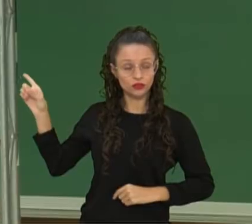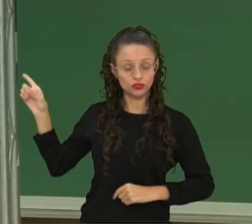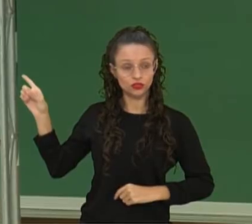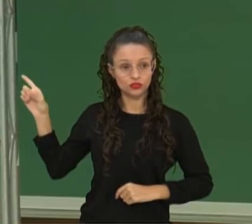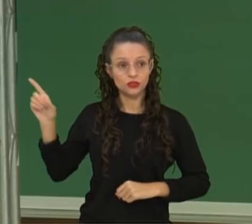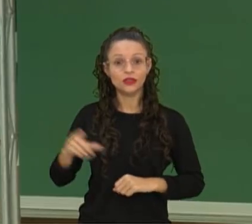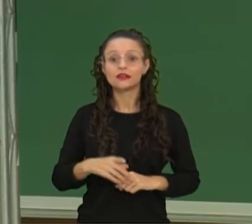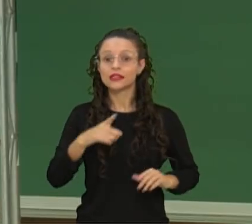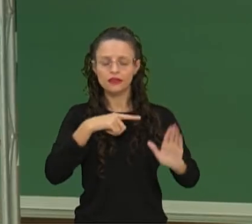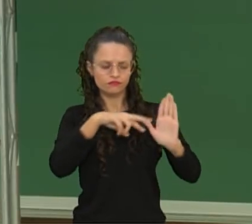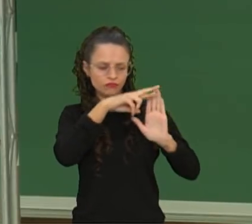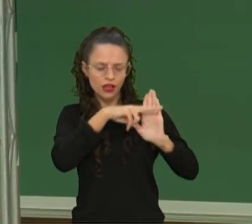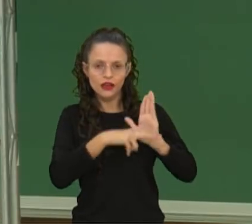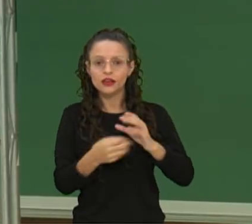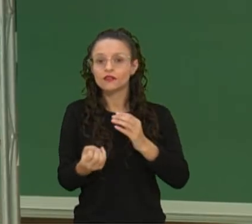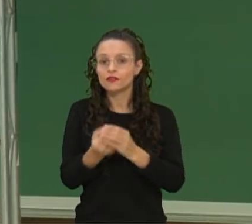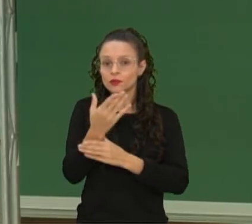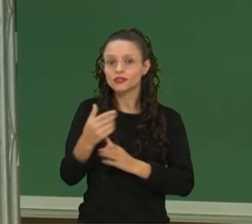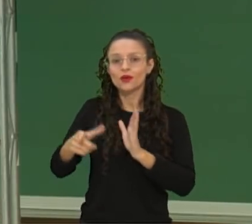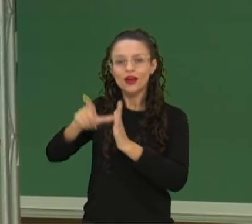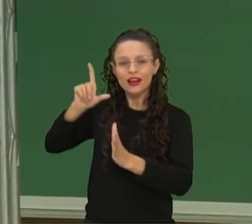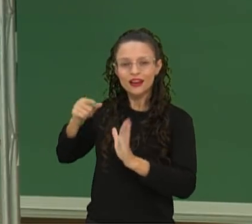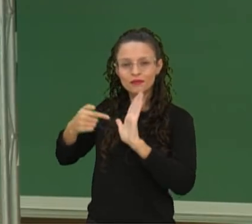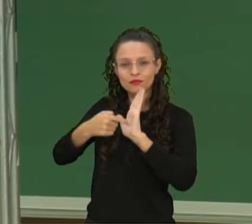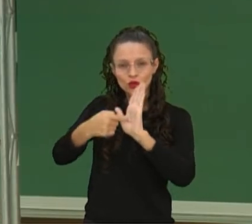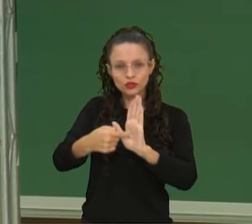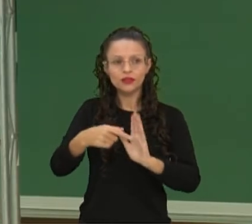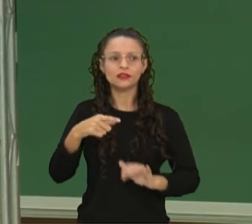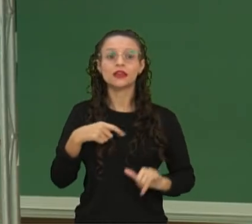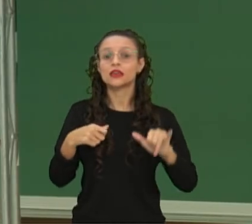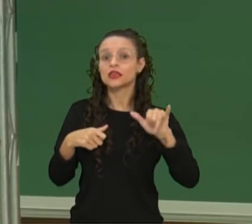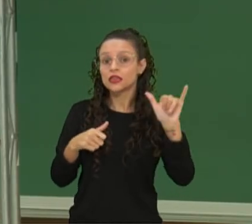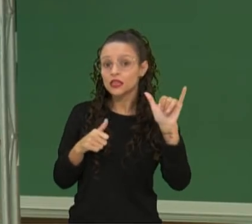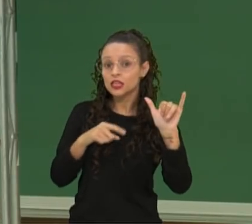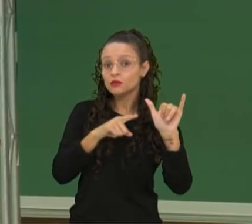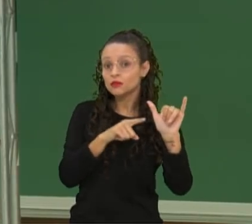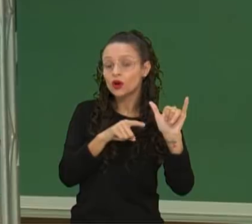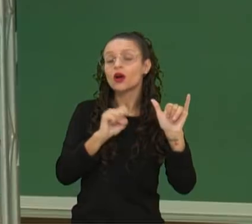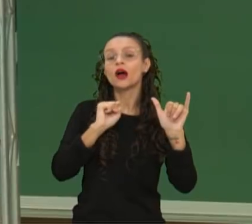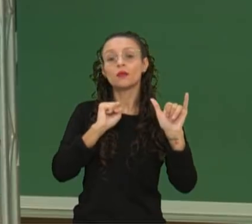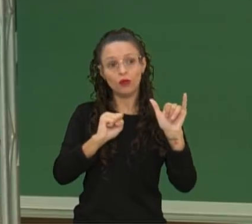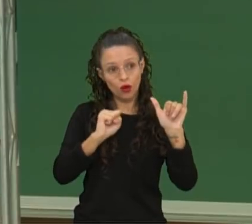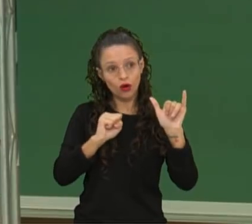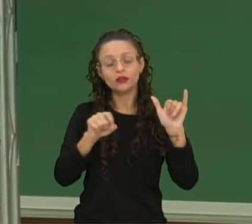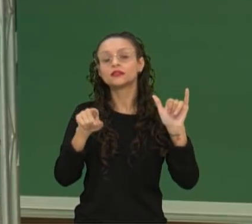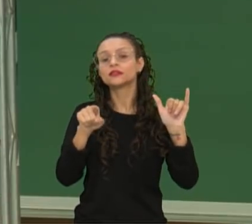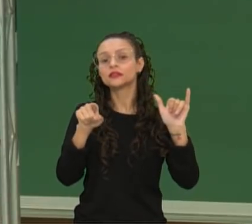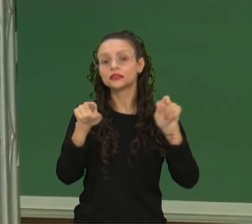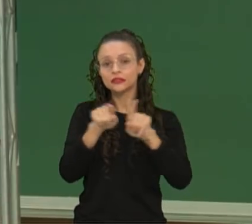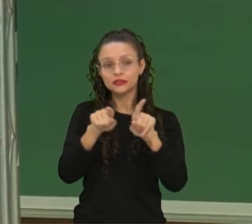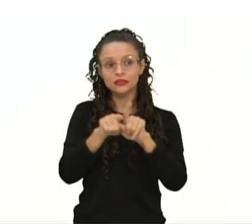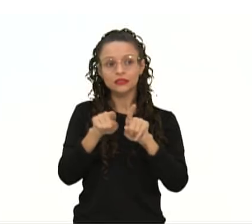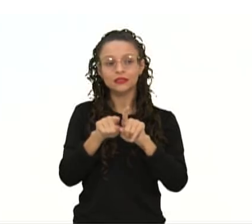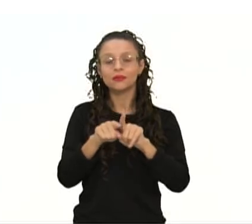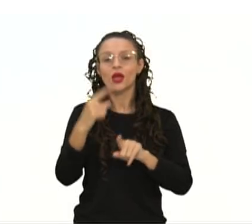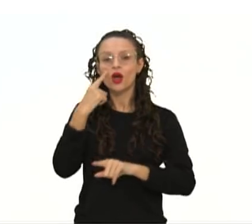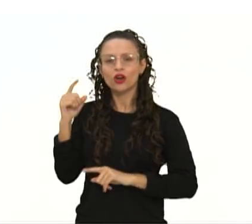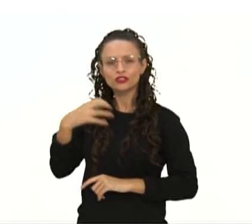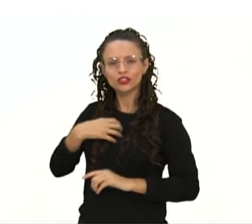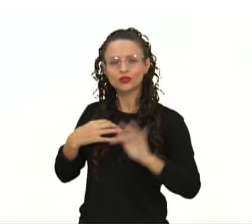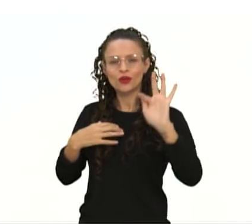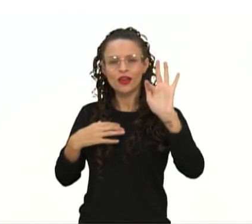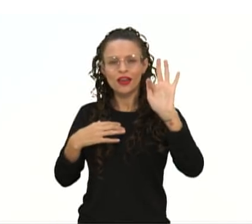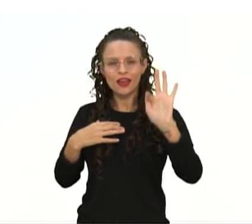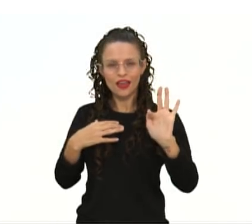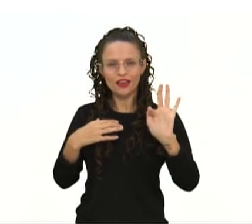ter leis de formação como anterior, escrito com Y, e posso ter também escrito como essa anotação que a gente